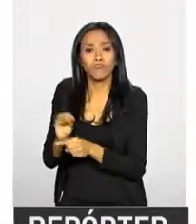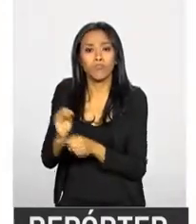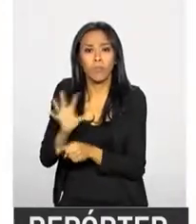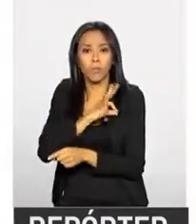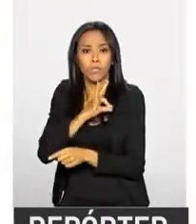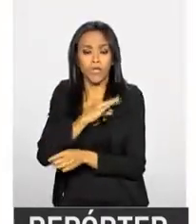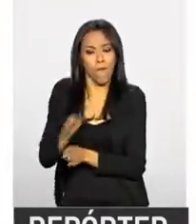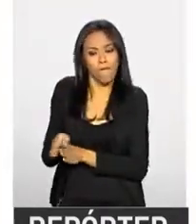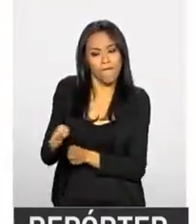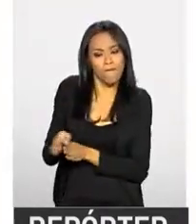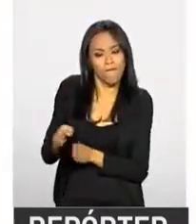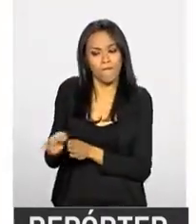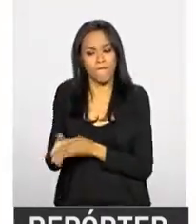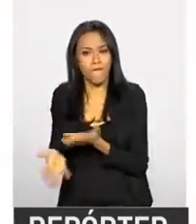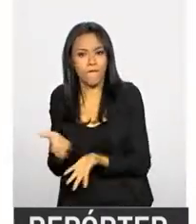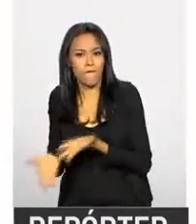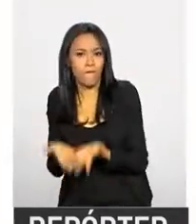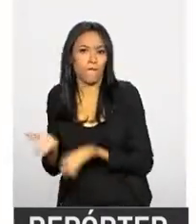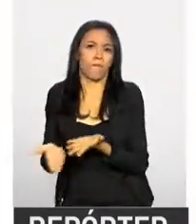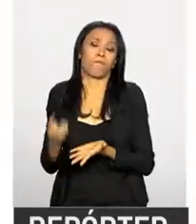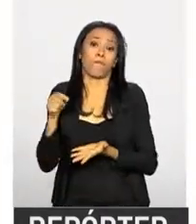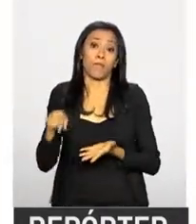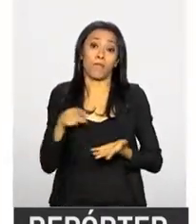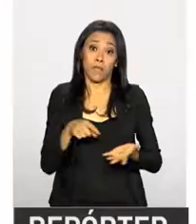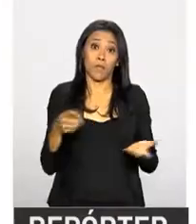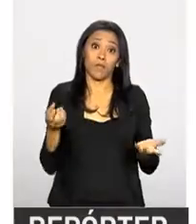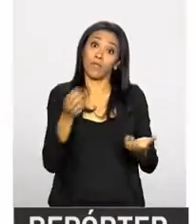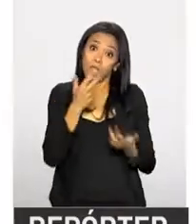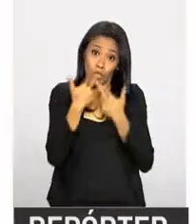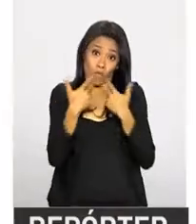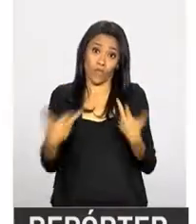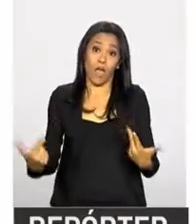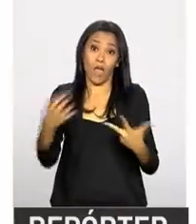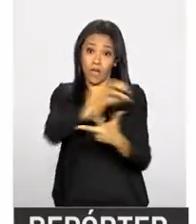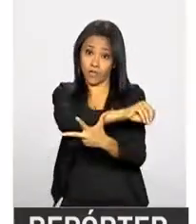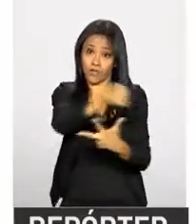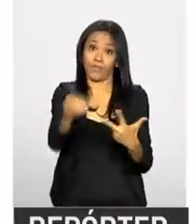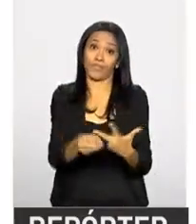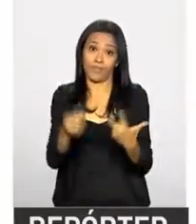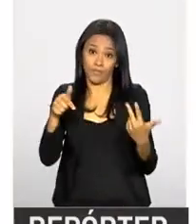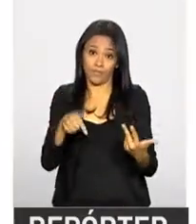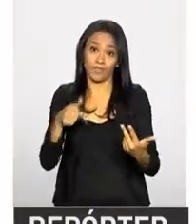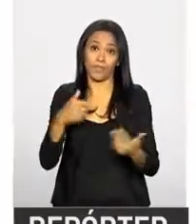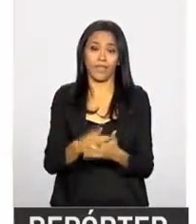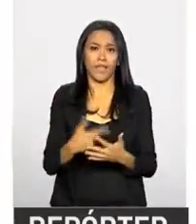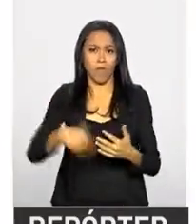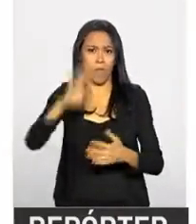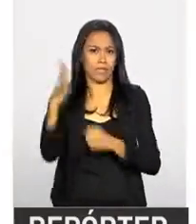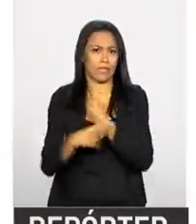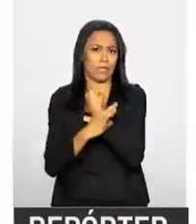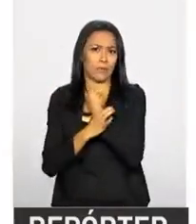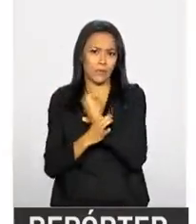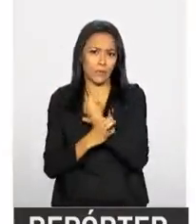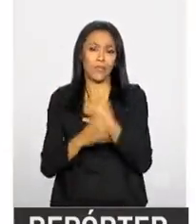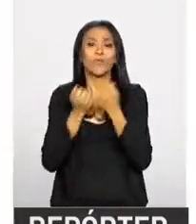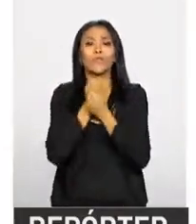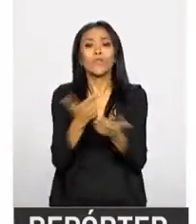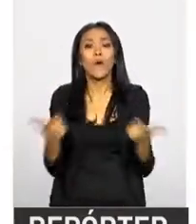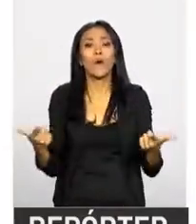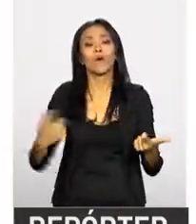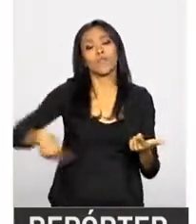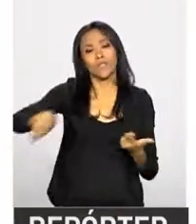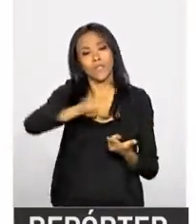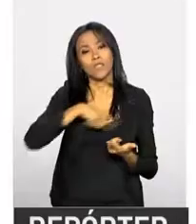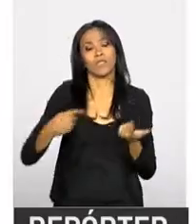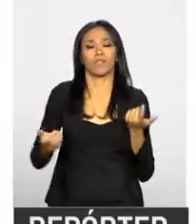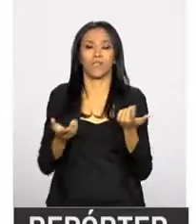todo ele vem cheio de novidades é nós estamos chamando o enem mais seguro de seus 19 anos e desejar sorte a todas